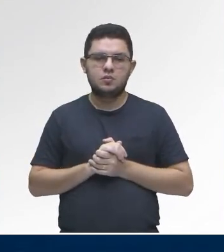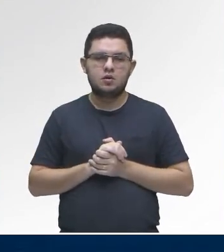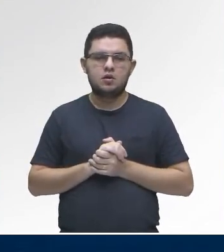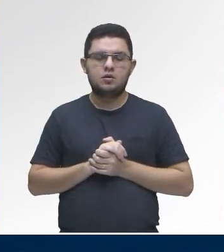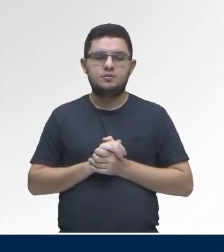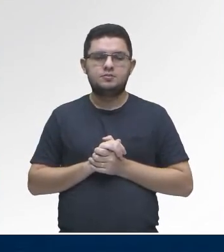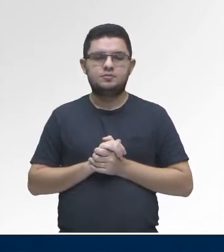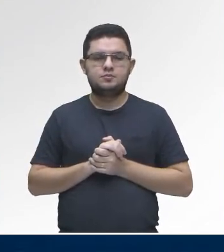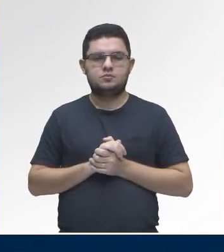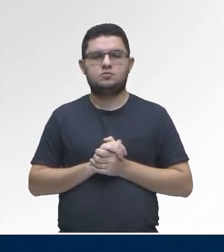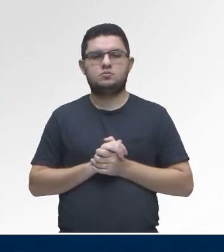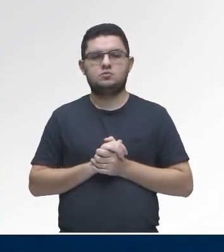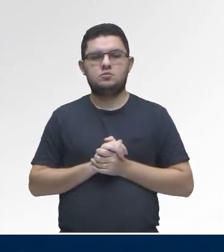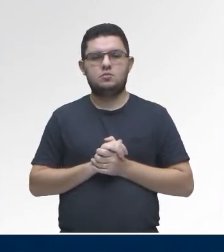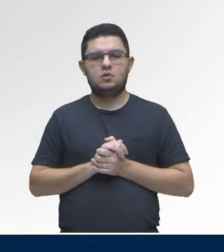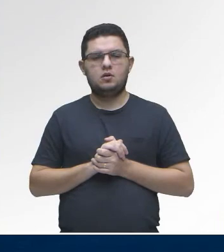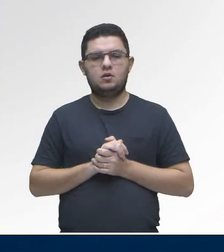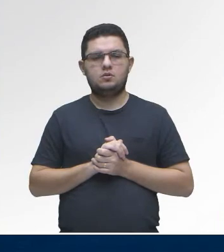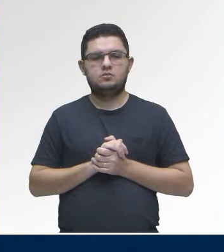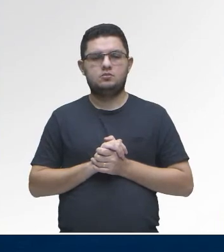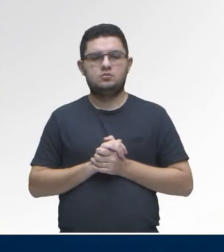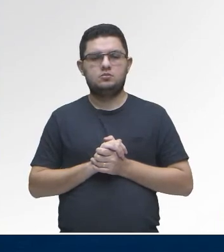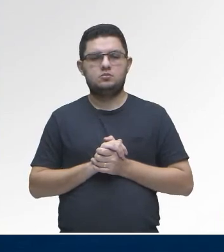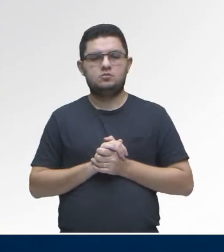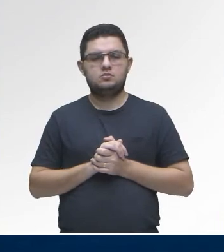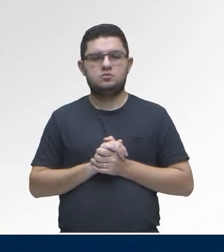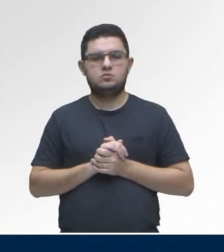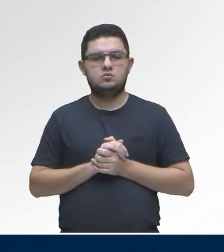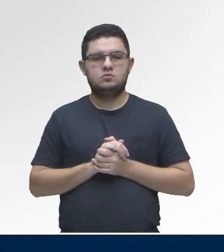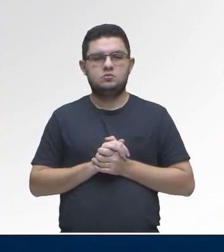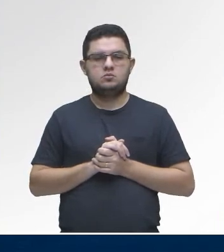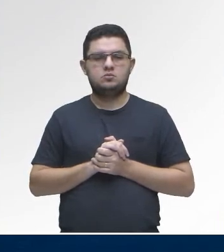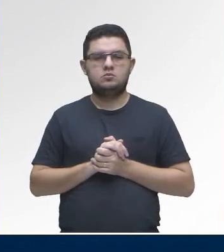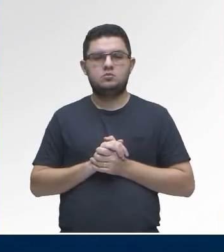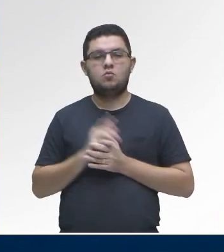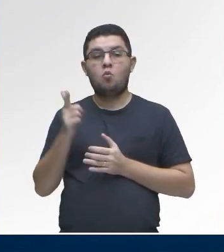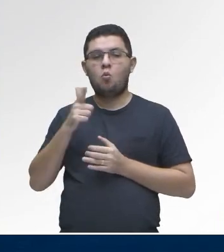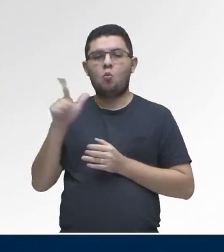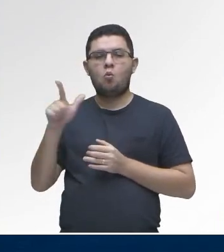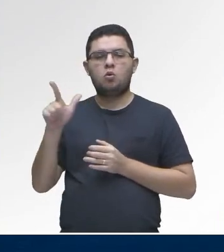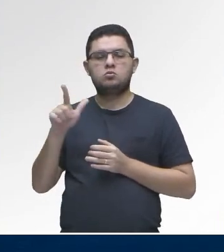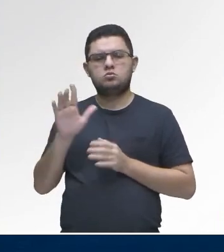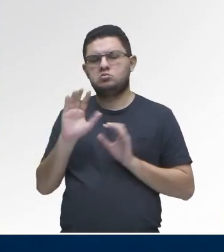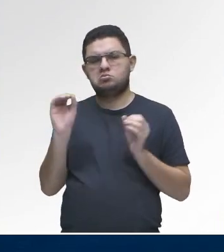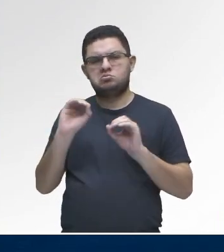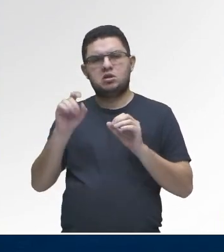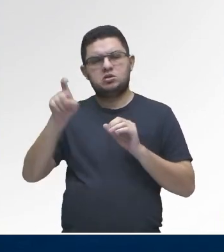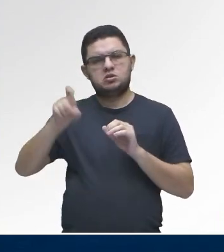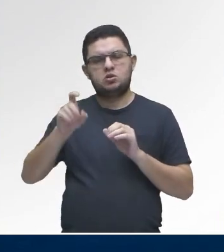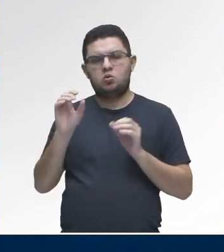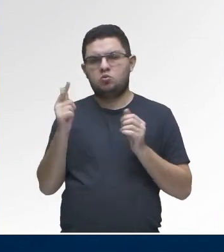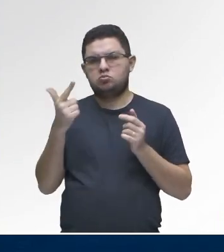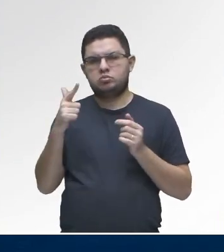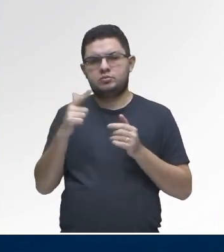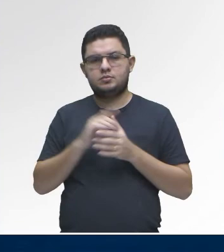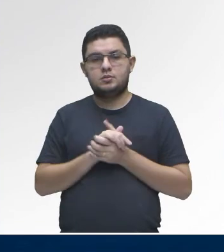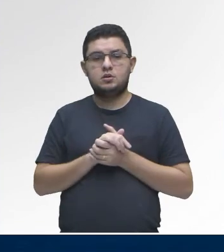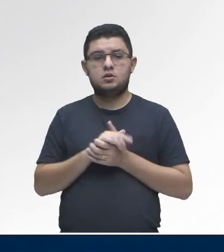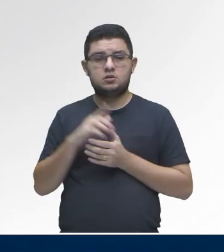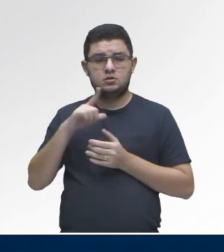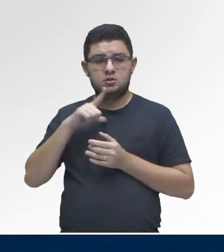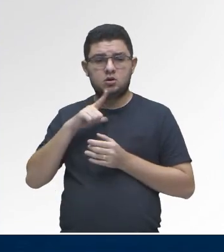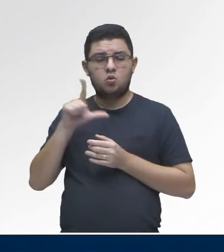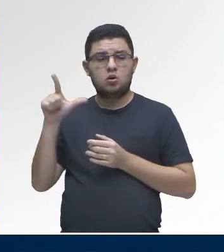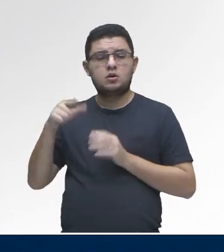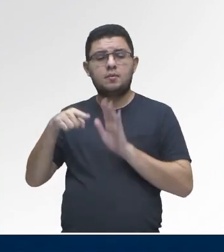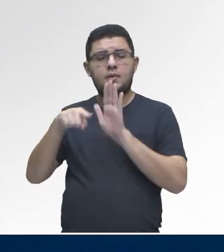E no primeiro membro não tem mais nenhum termo que tenha x. No segundo membro, a gente tem o